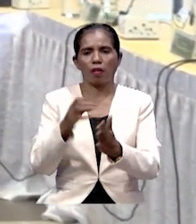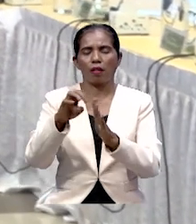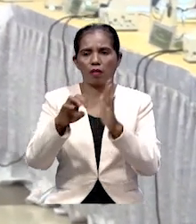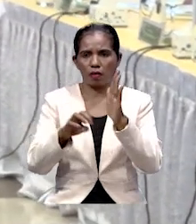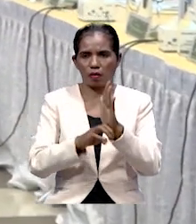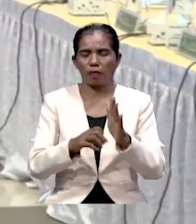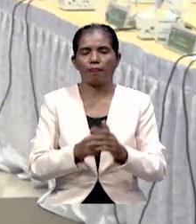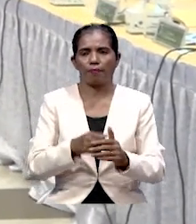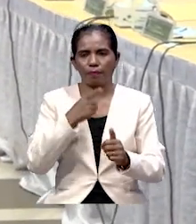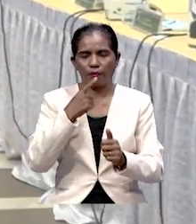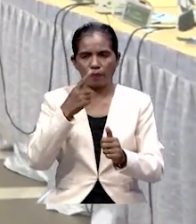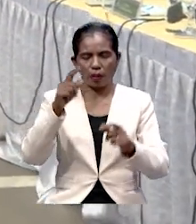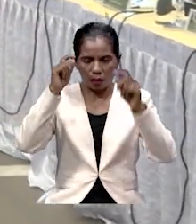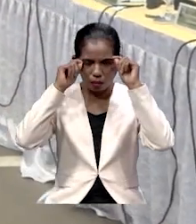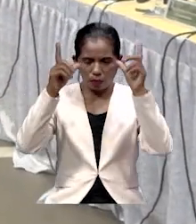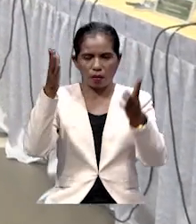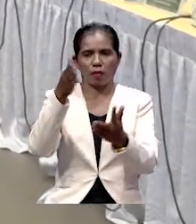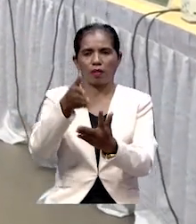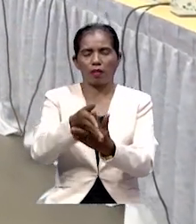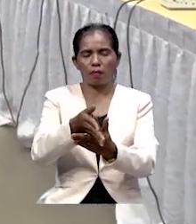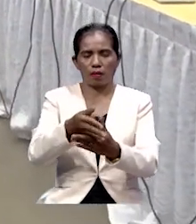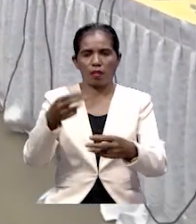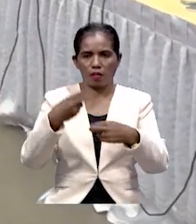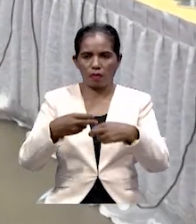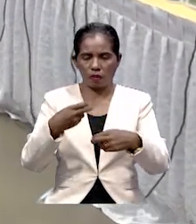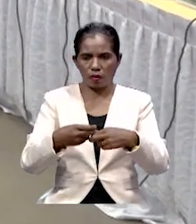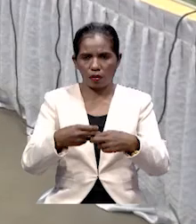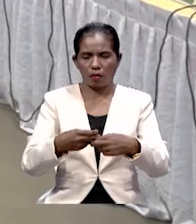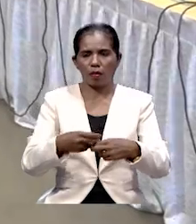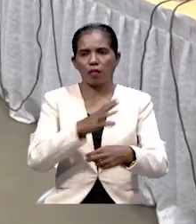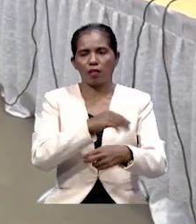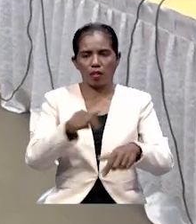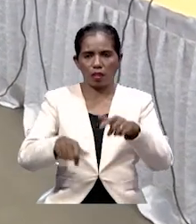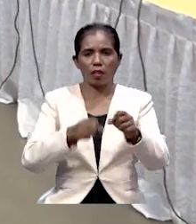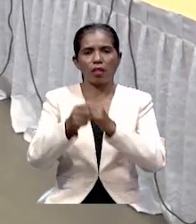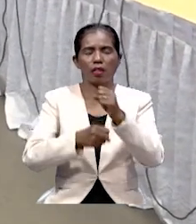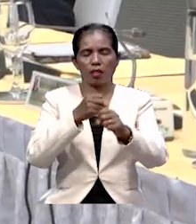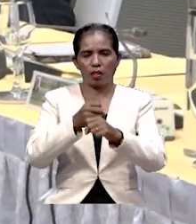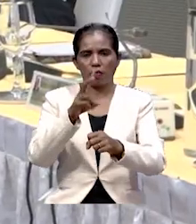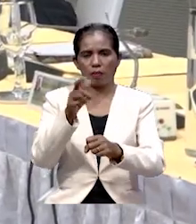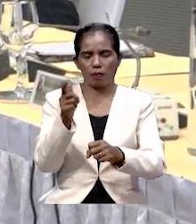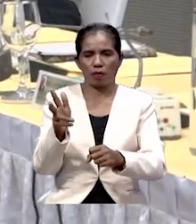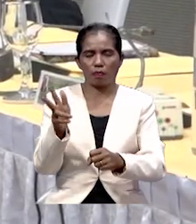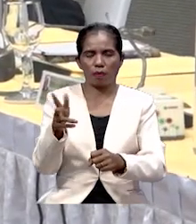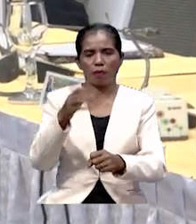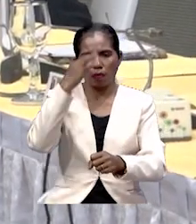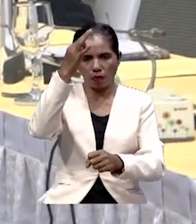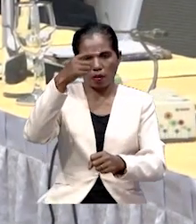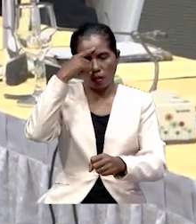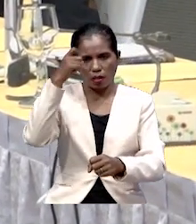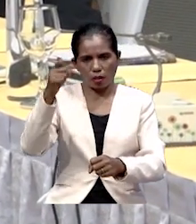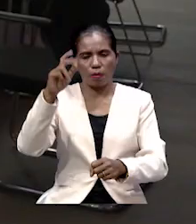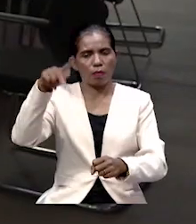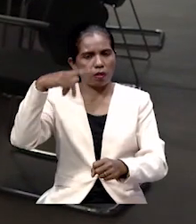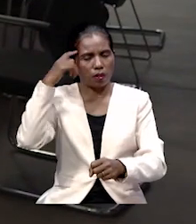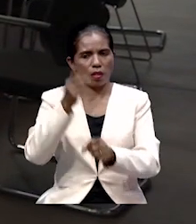hamutuk mas nota, Timor-Leste se tama situação difícil, crise financeira e hatinering rua tol nulo ba oin, tamba político sira halo